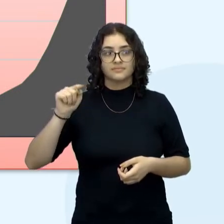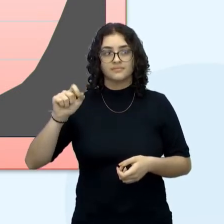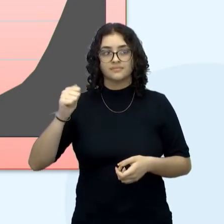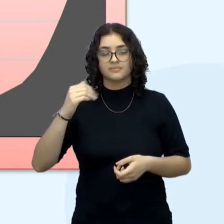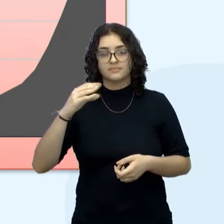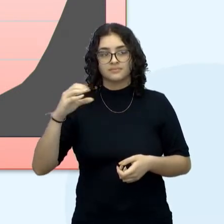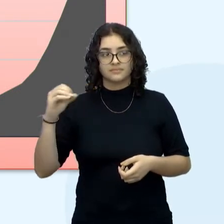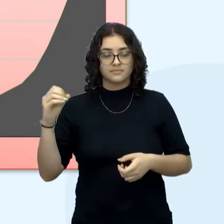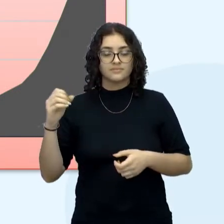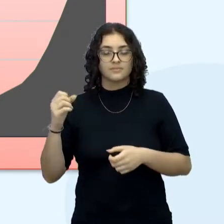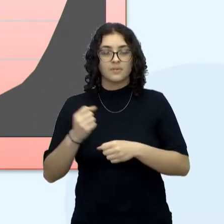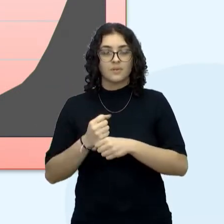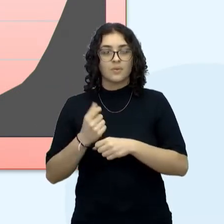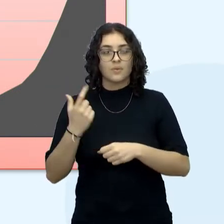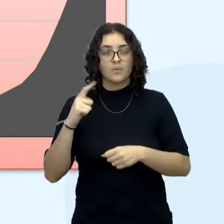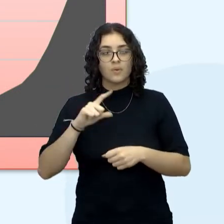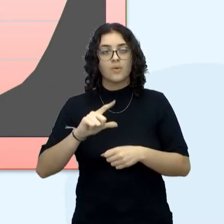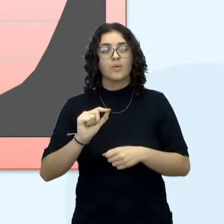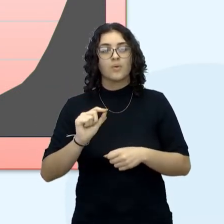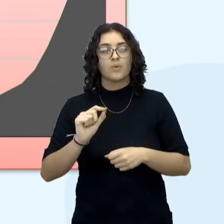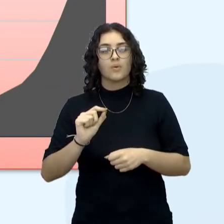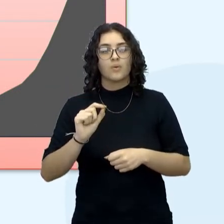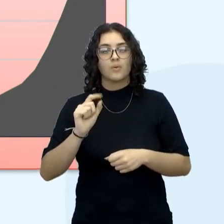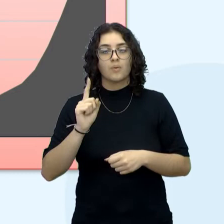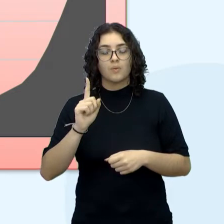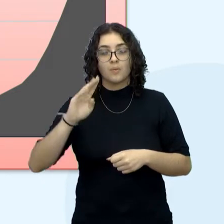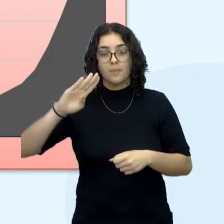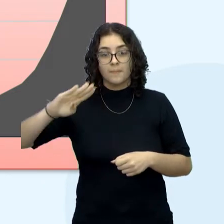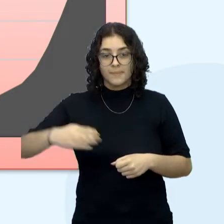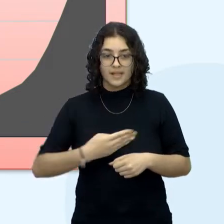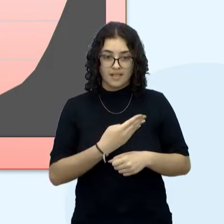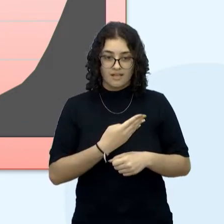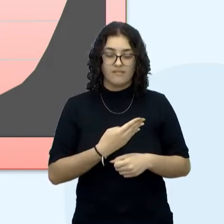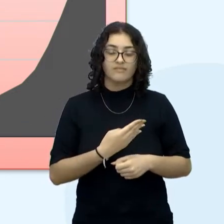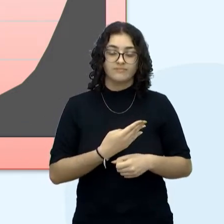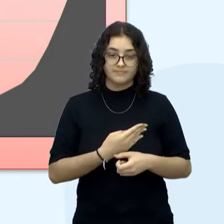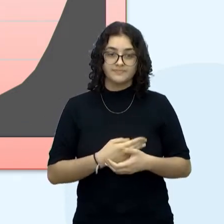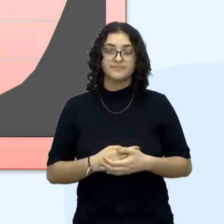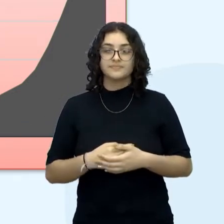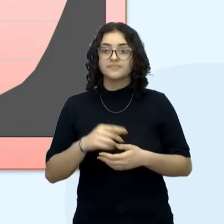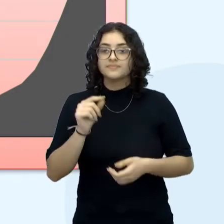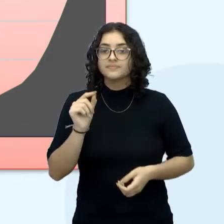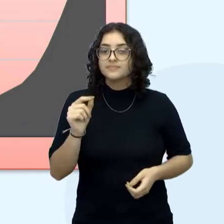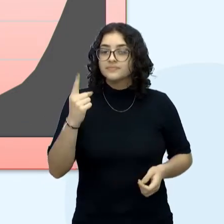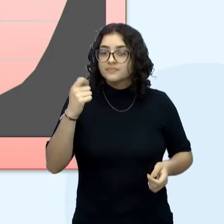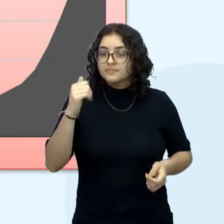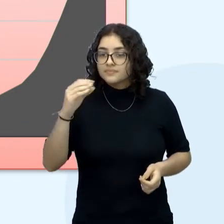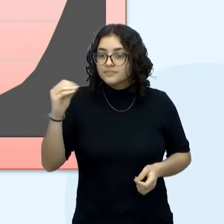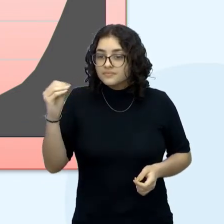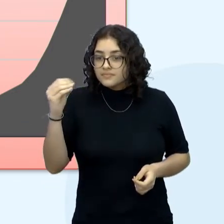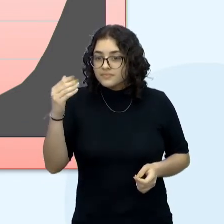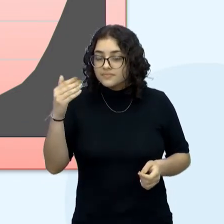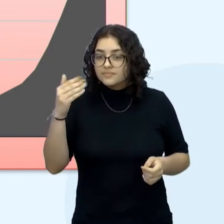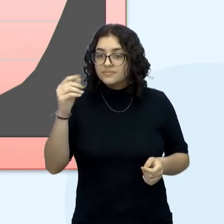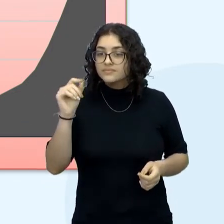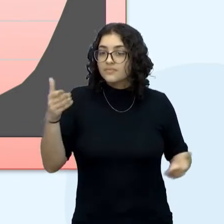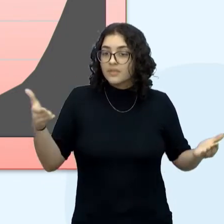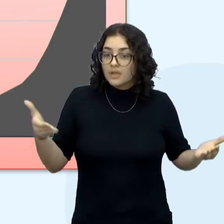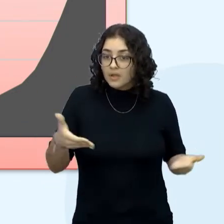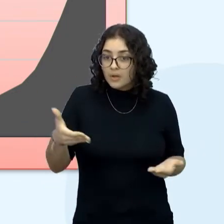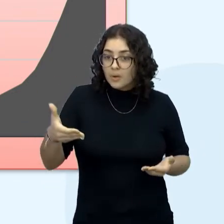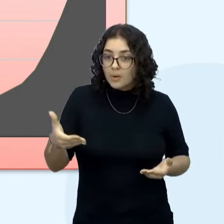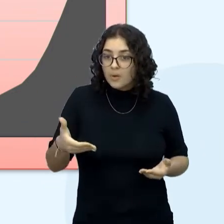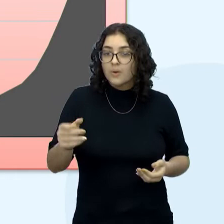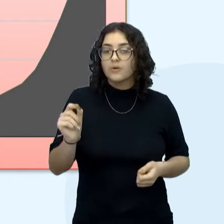5.800 anos para atingir o seu 1 bilhão de habitantes. E aí de 1.800 para os nossos dias